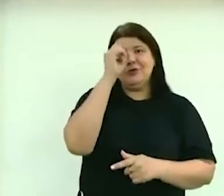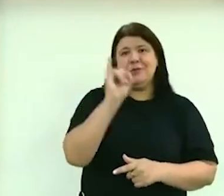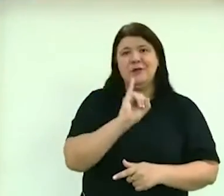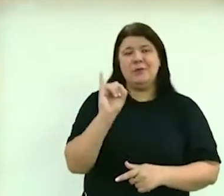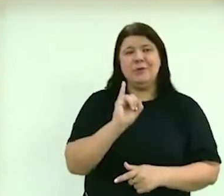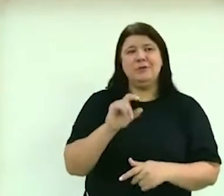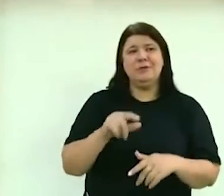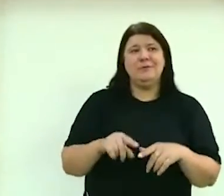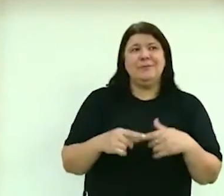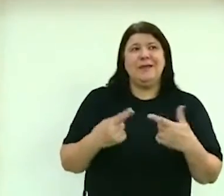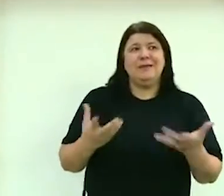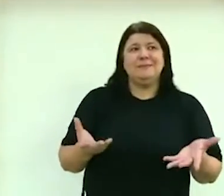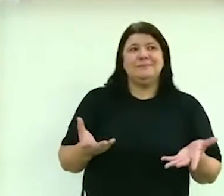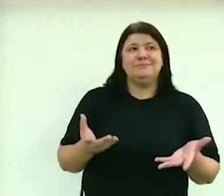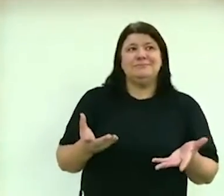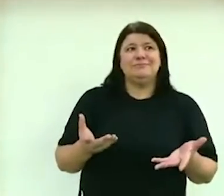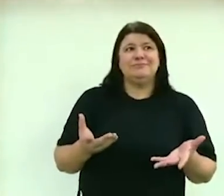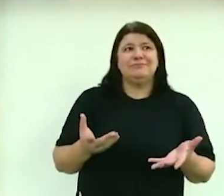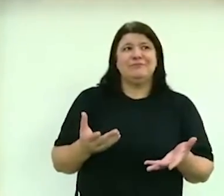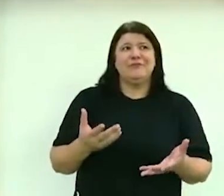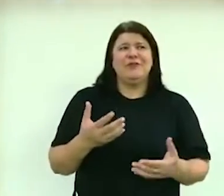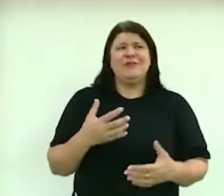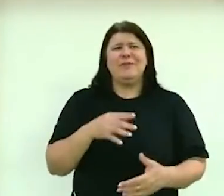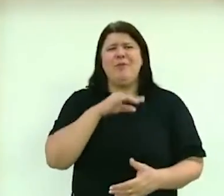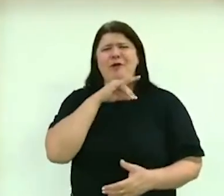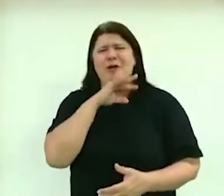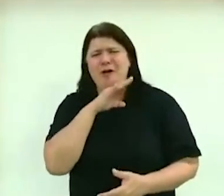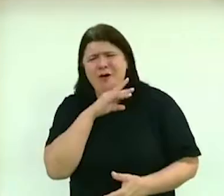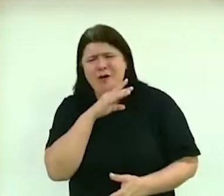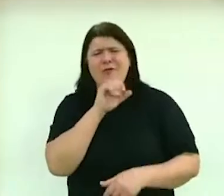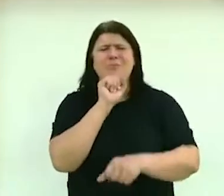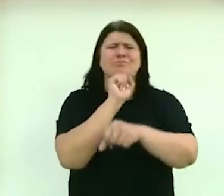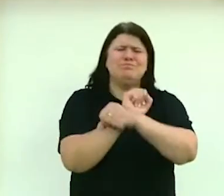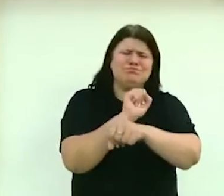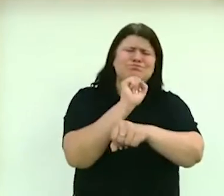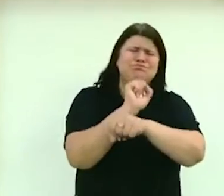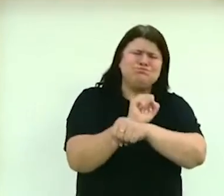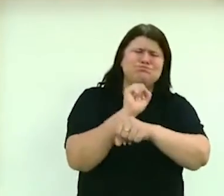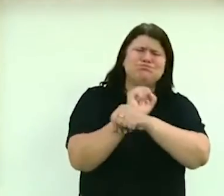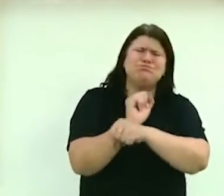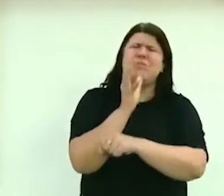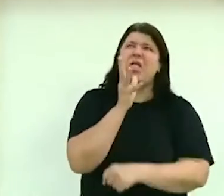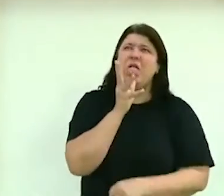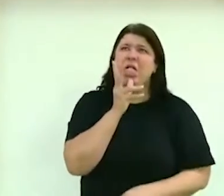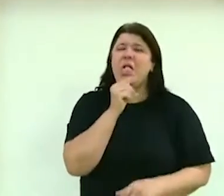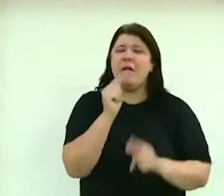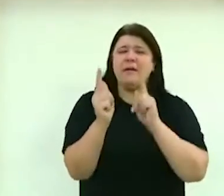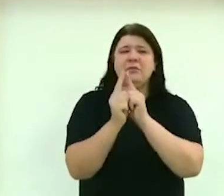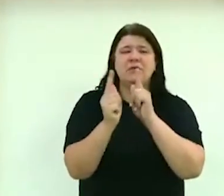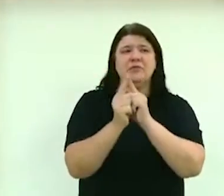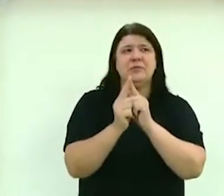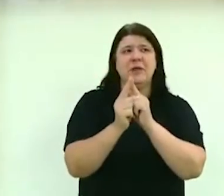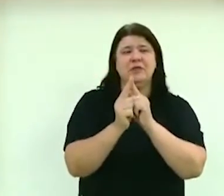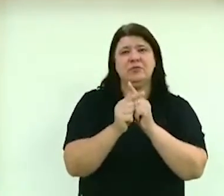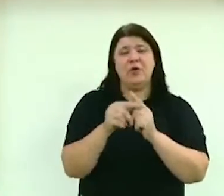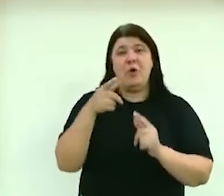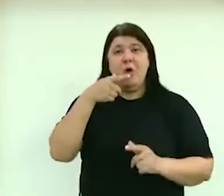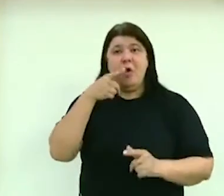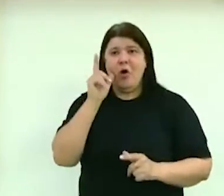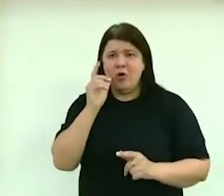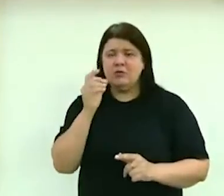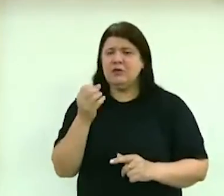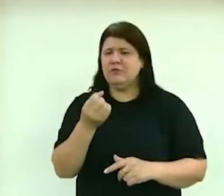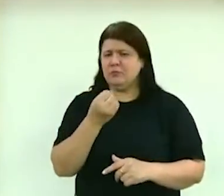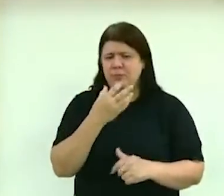E aí, da outra vez que ela foi, ela passou muito mal, ficou muito tempo lá. Ontem, graças a Deus, não aconteceu isso. Ela tomou